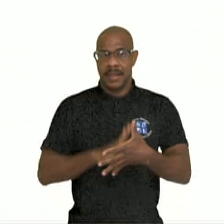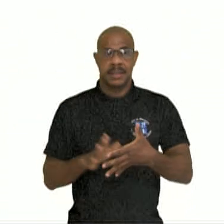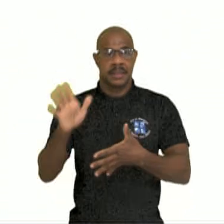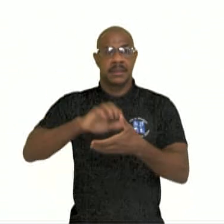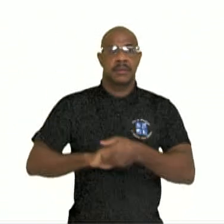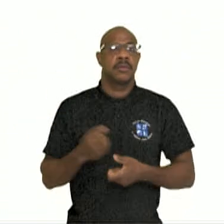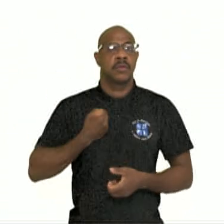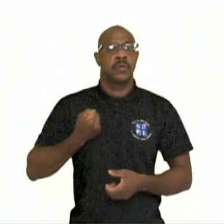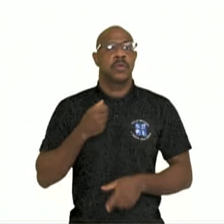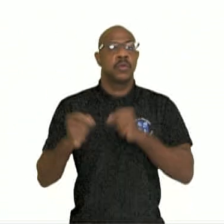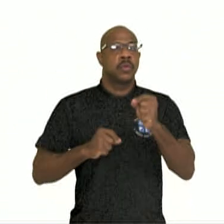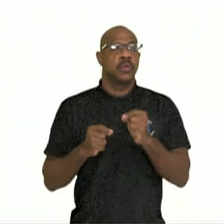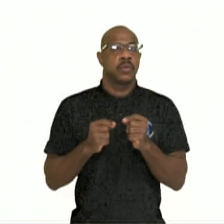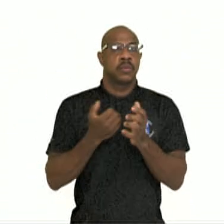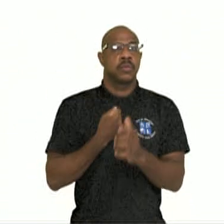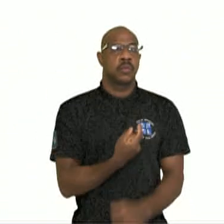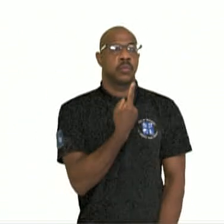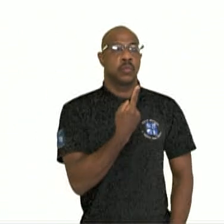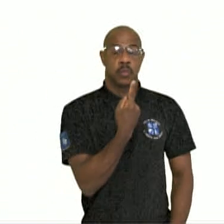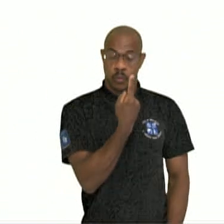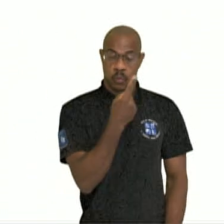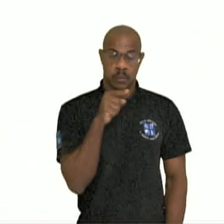escala numérica de 1 para